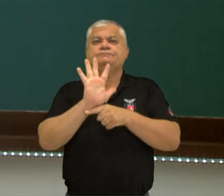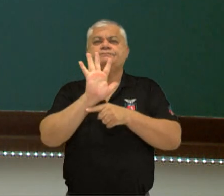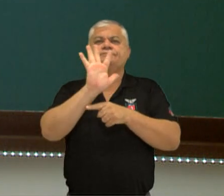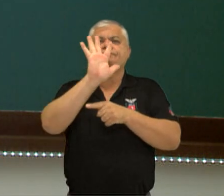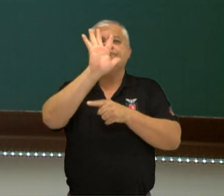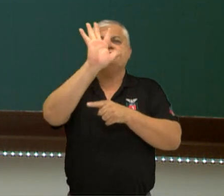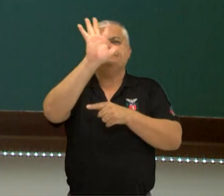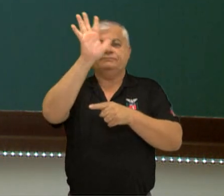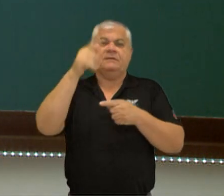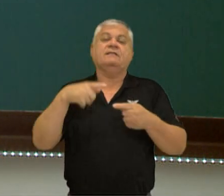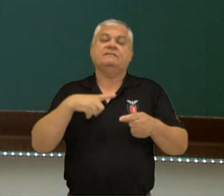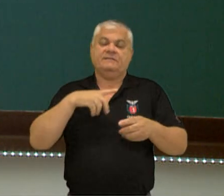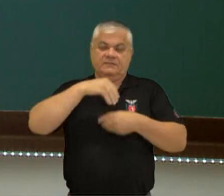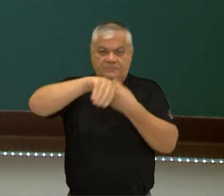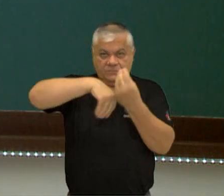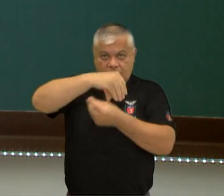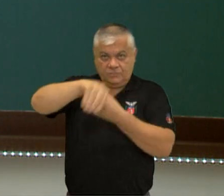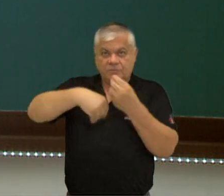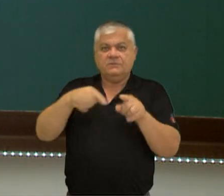ar atmosférico.